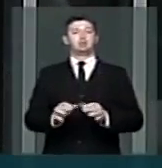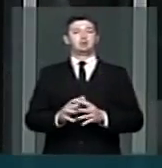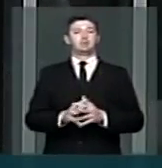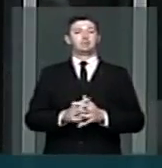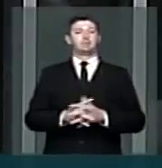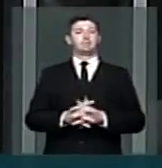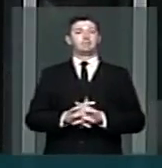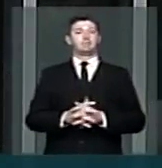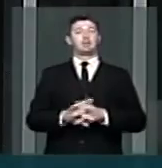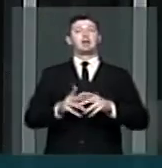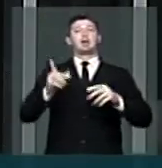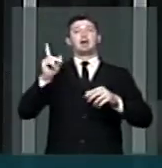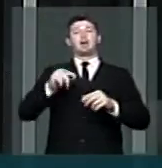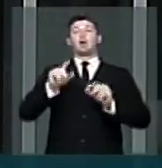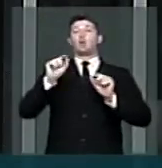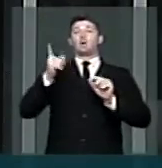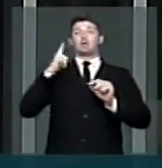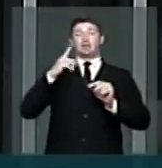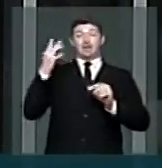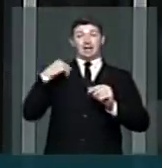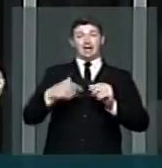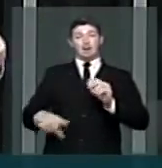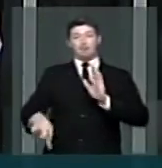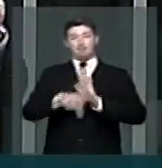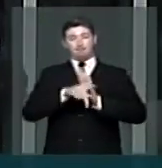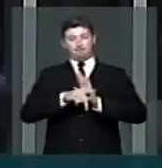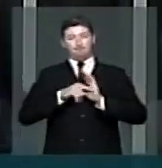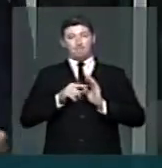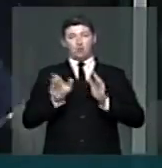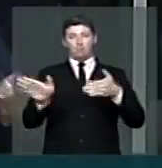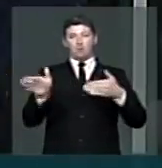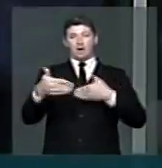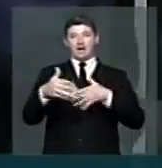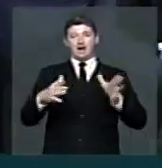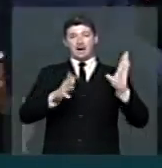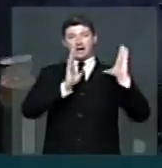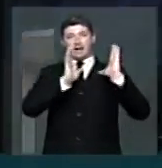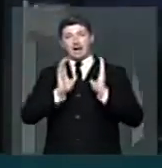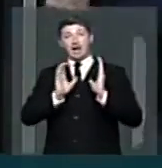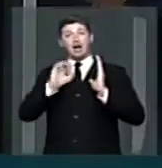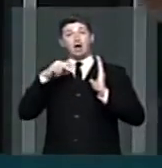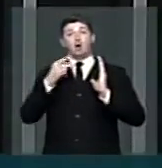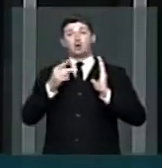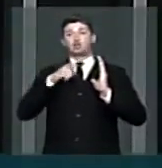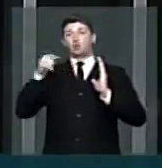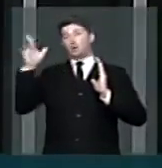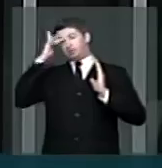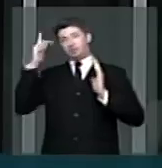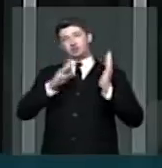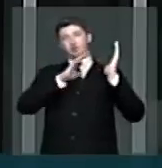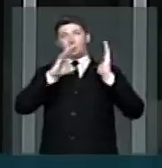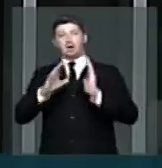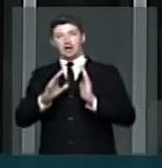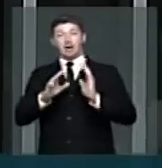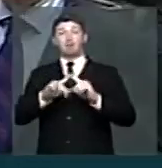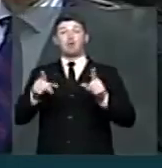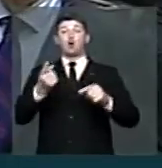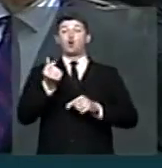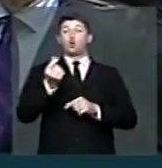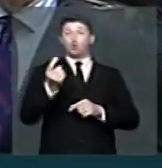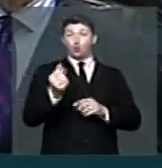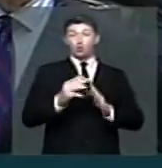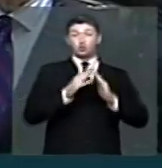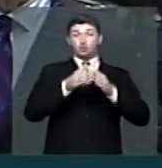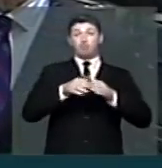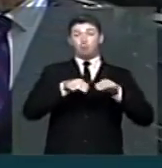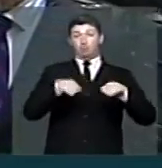carga própria e carga de terceiro. Agora, há um erro muito grande de todos. Todo mundo confunde custo portuário com custo